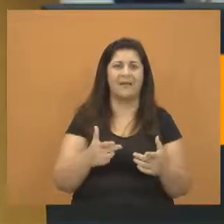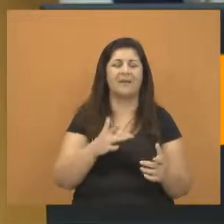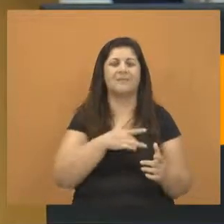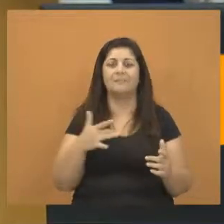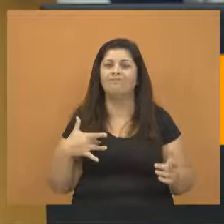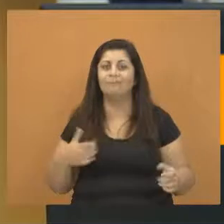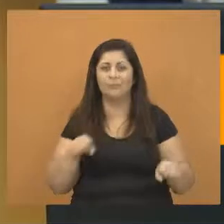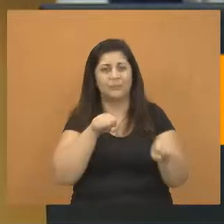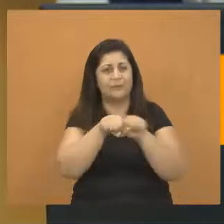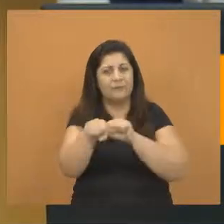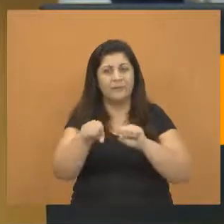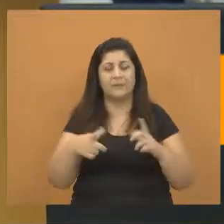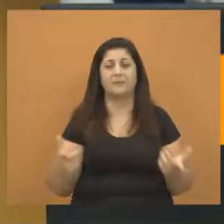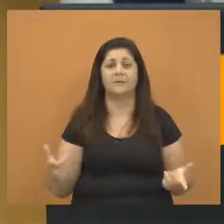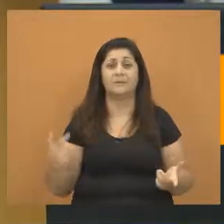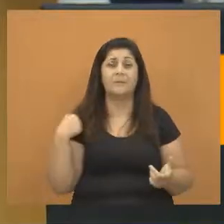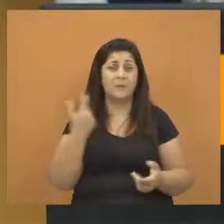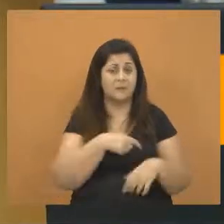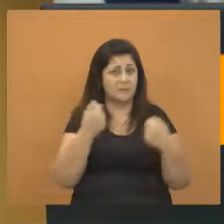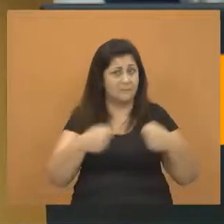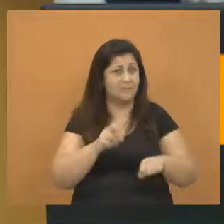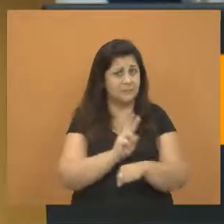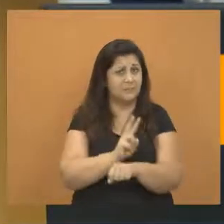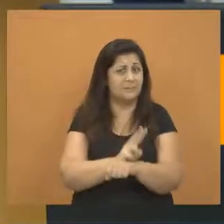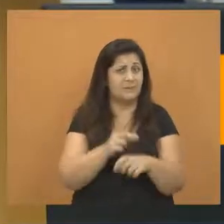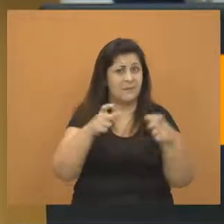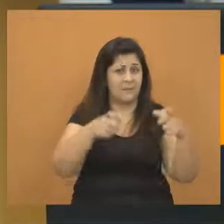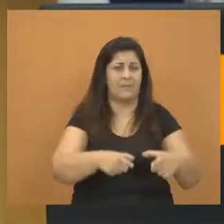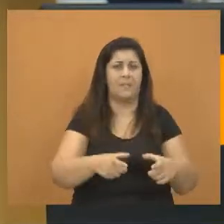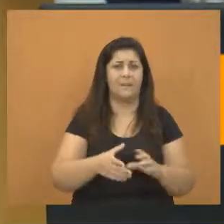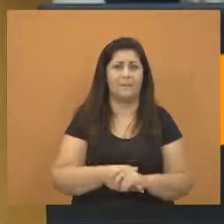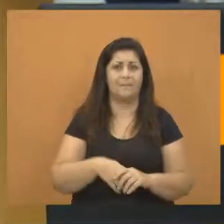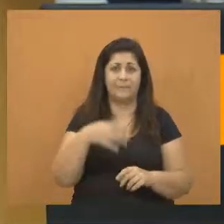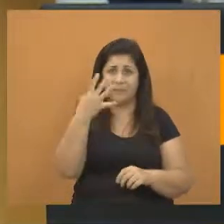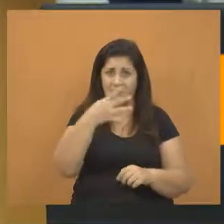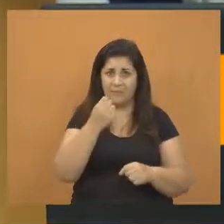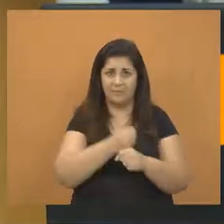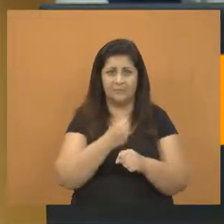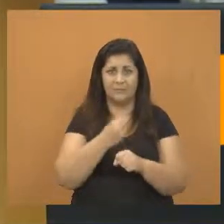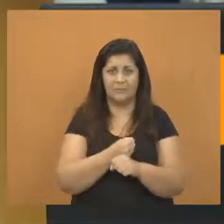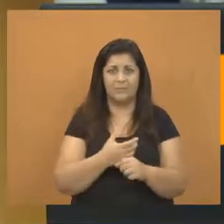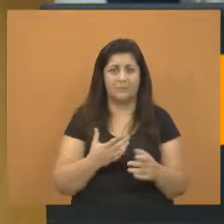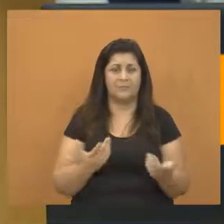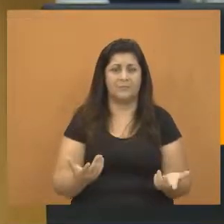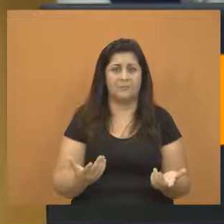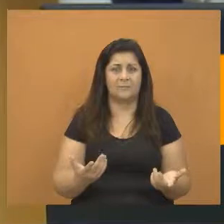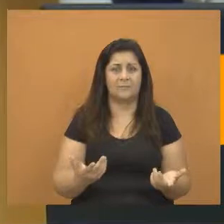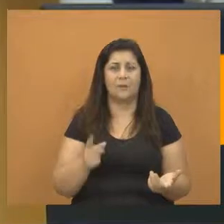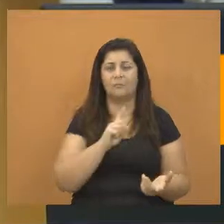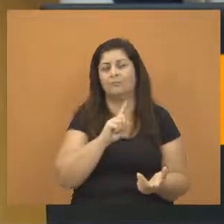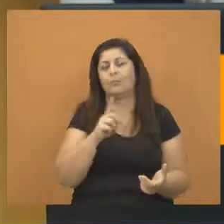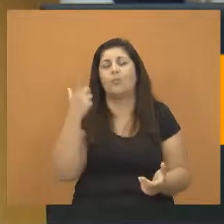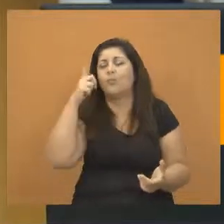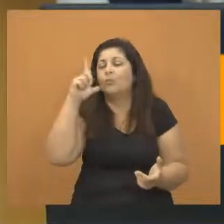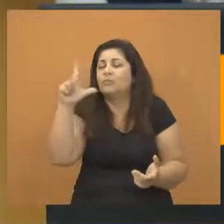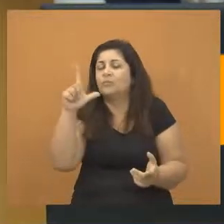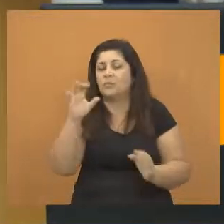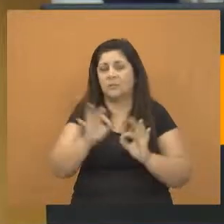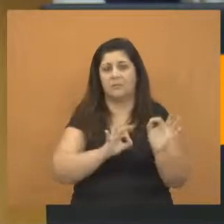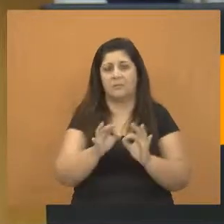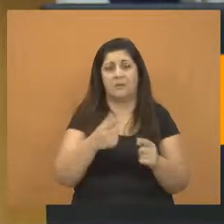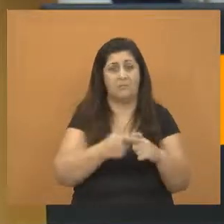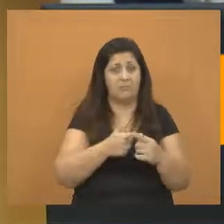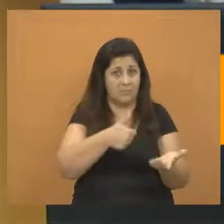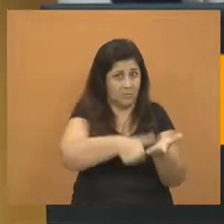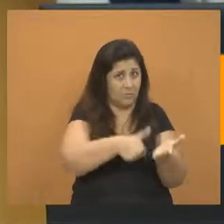violência. Então, a gente tem que cuidar dessas áreas, e em 4 anos não dá mesmo para cuidar, porque regularização fundiária